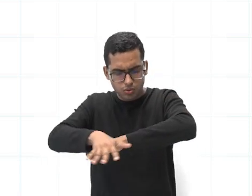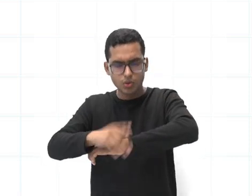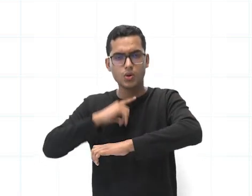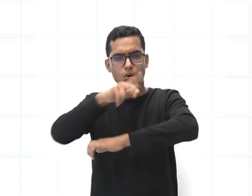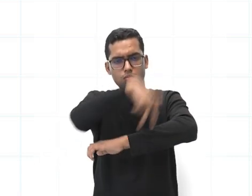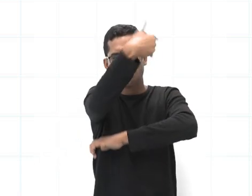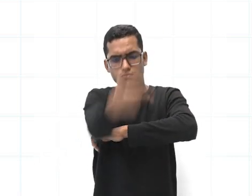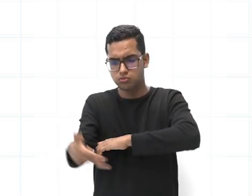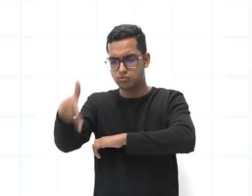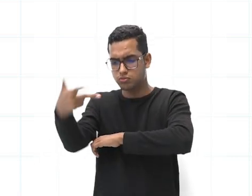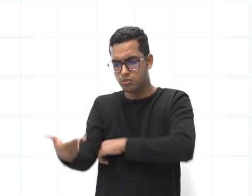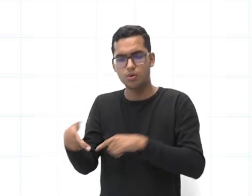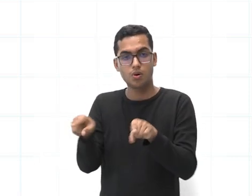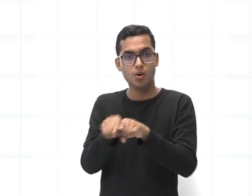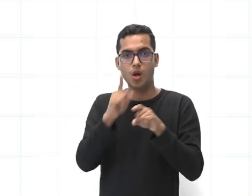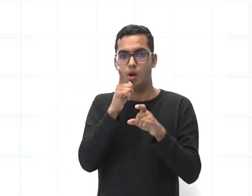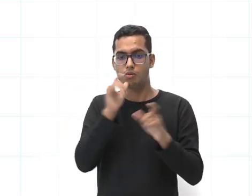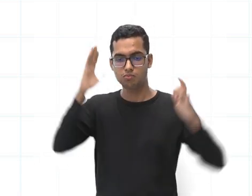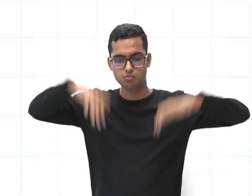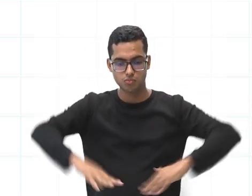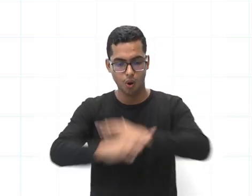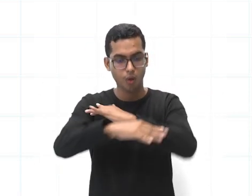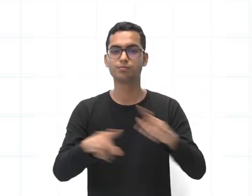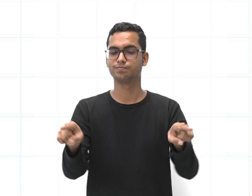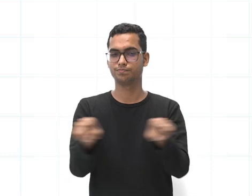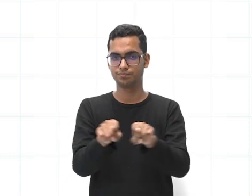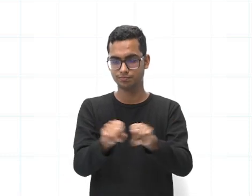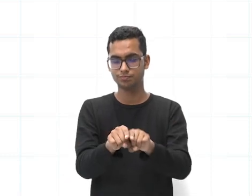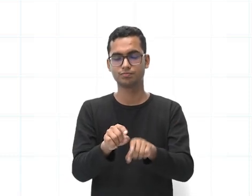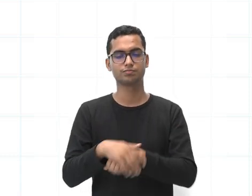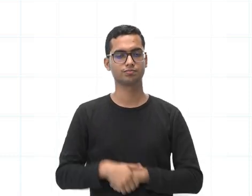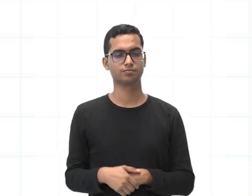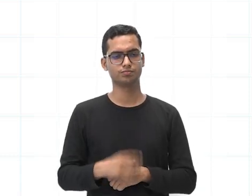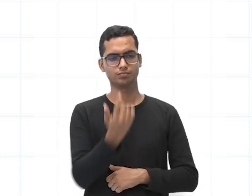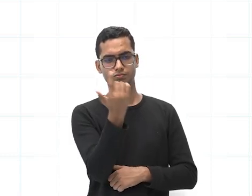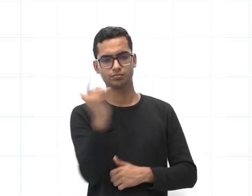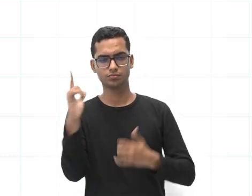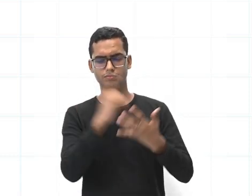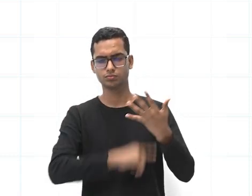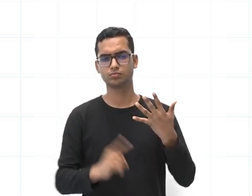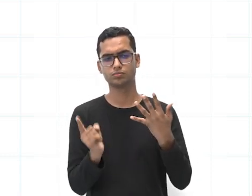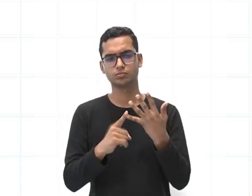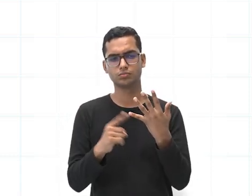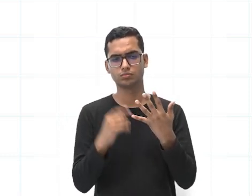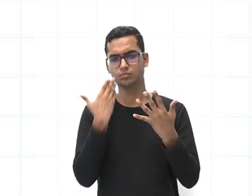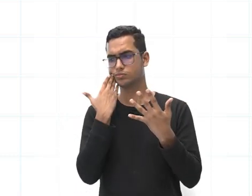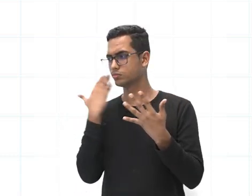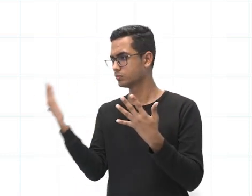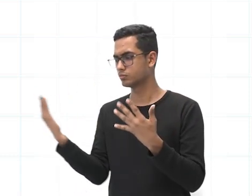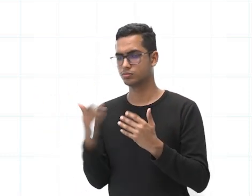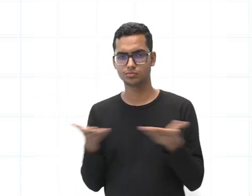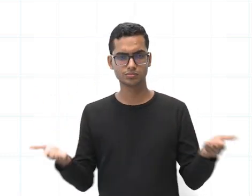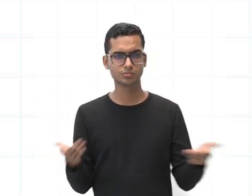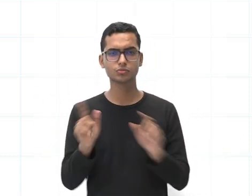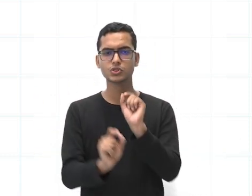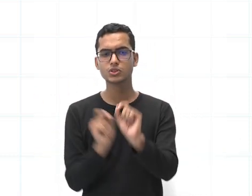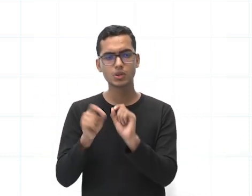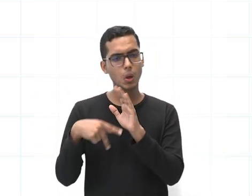à questão do lazer e recreação. Quem é que não gosta, né, de dar um tibum aí nas praias,